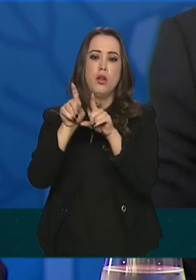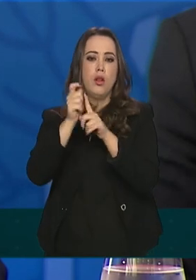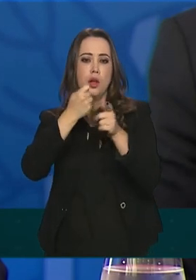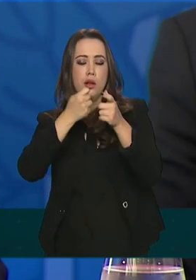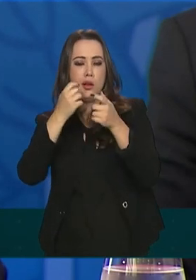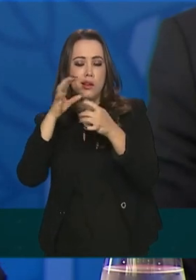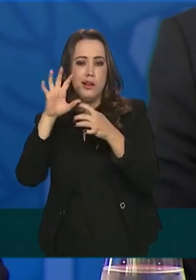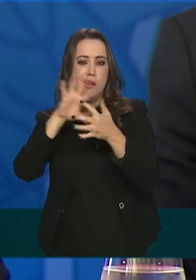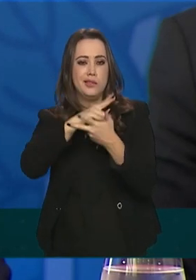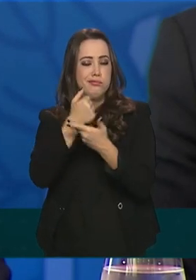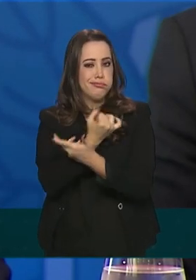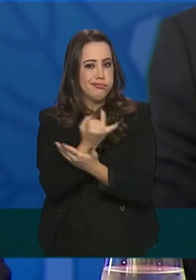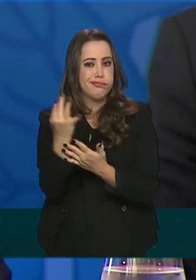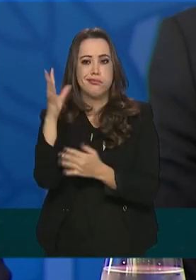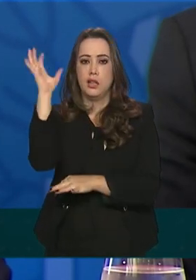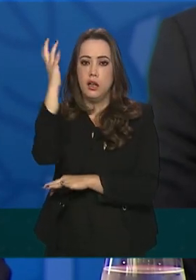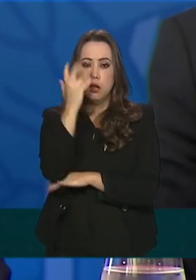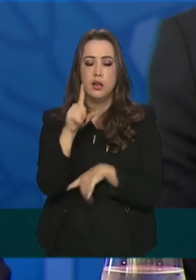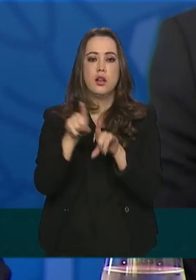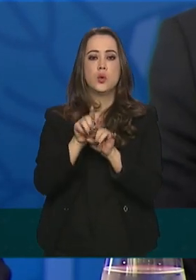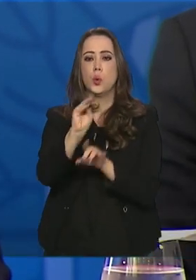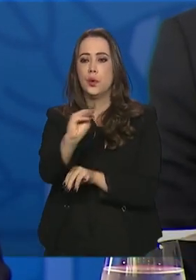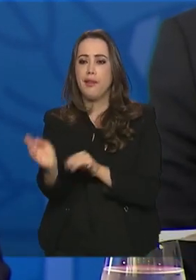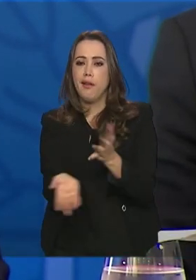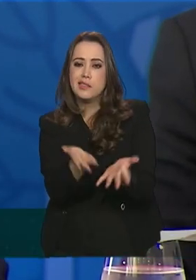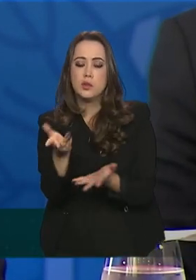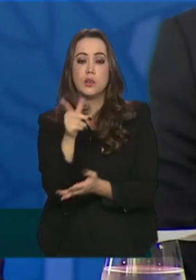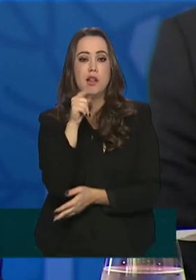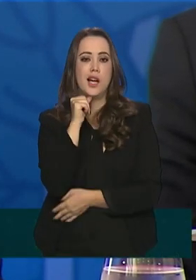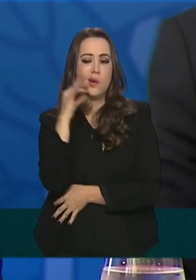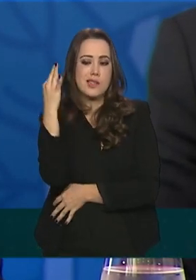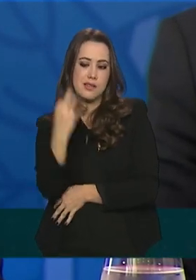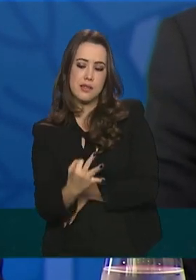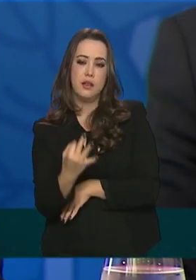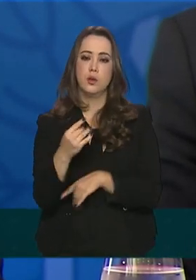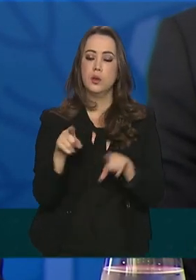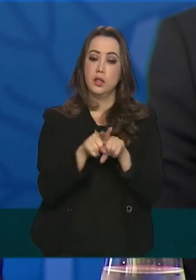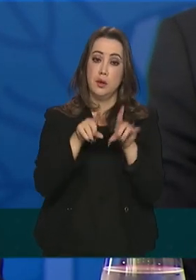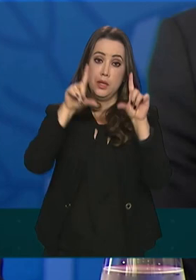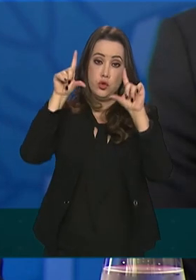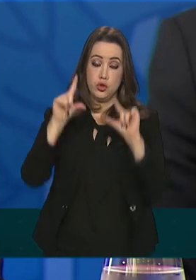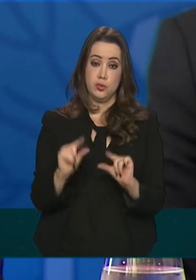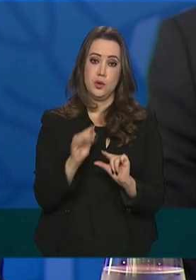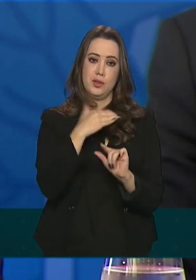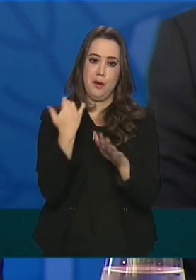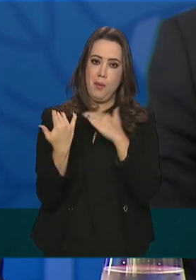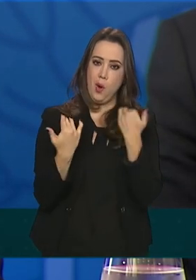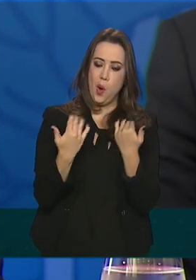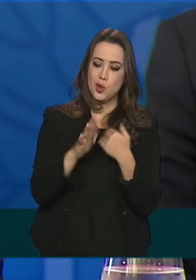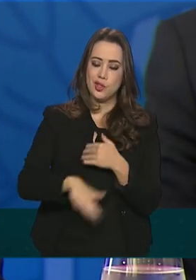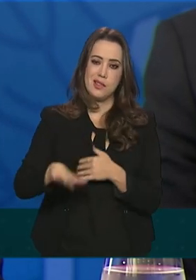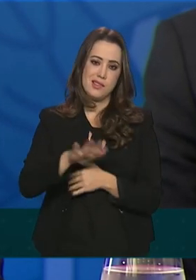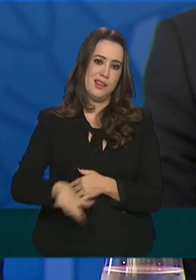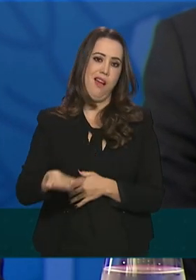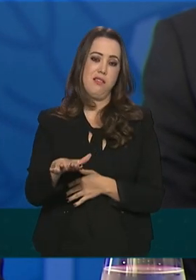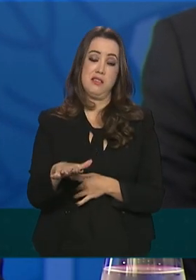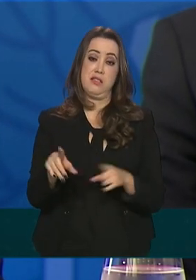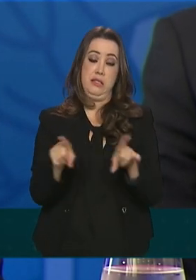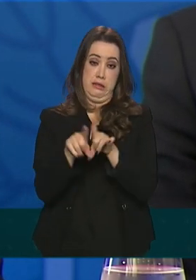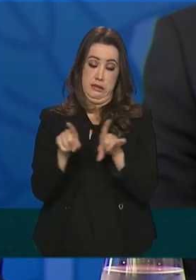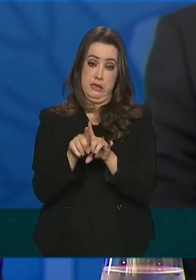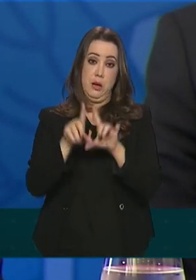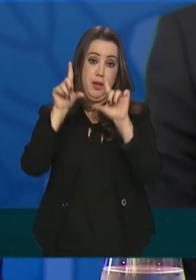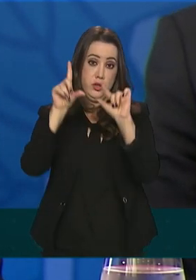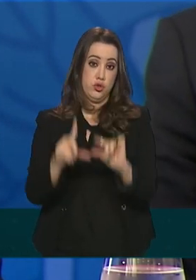ecologia, tratamento adequado das águas e também diminuição da mortalidade infantil. E também